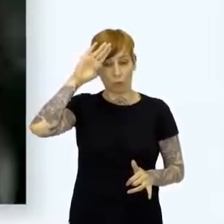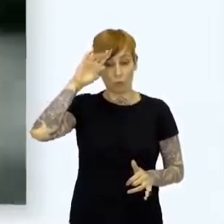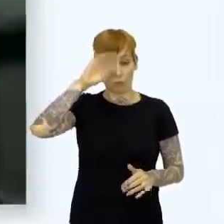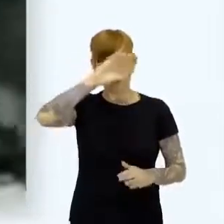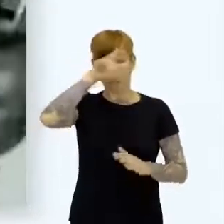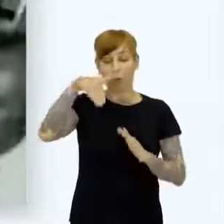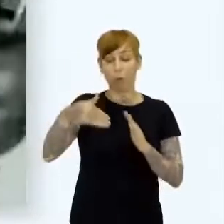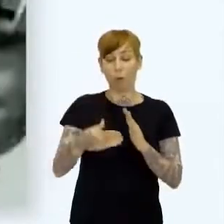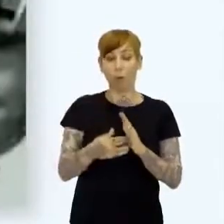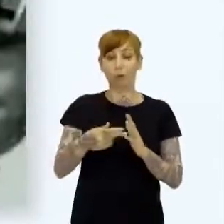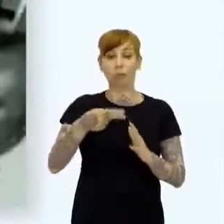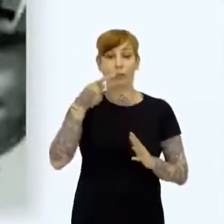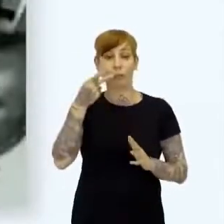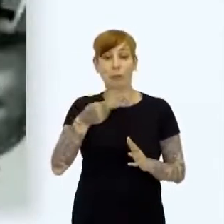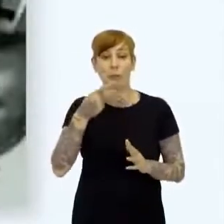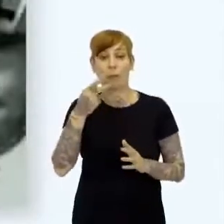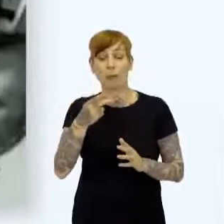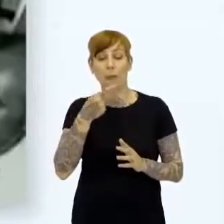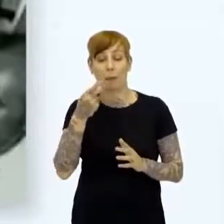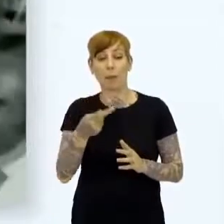como presidente do Brasil.